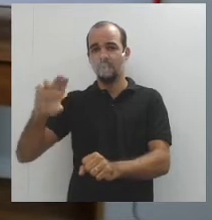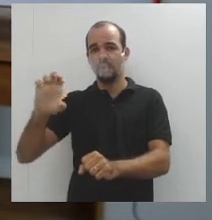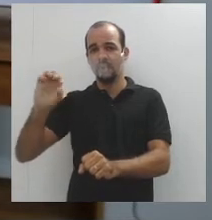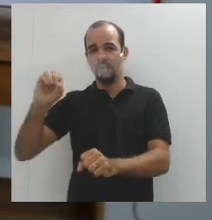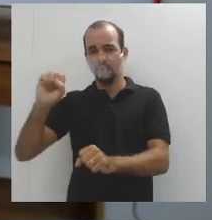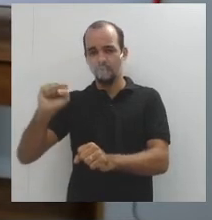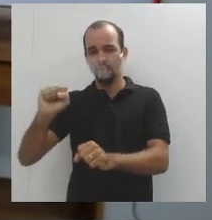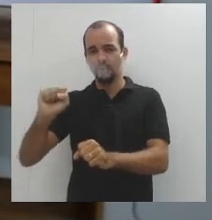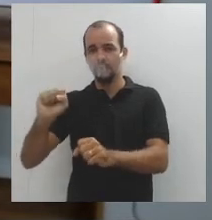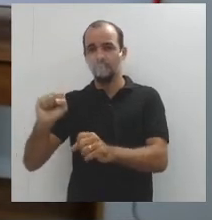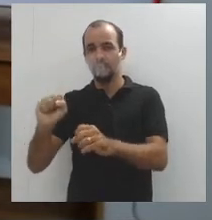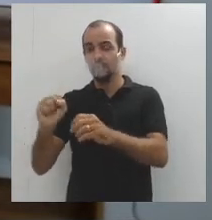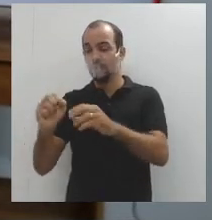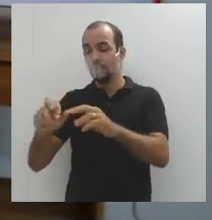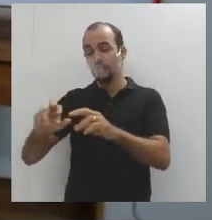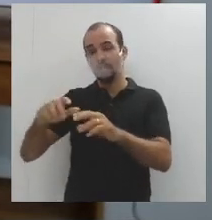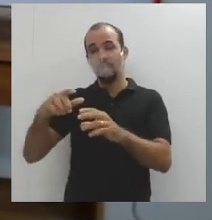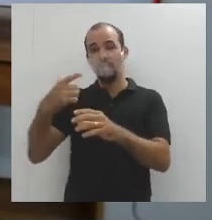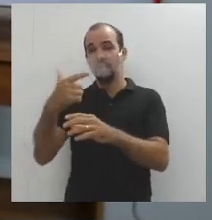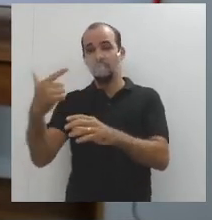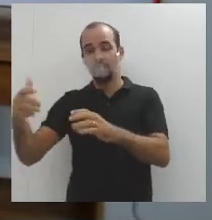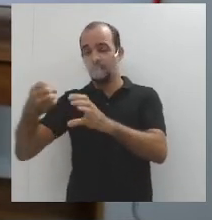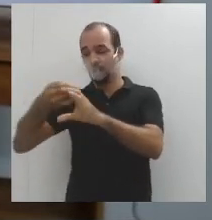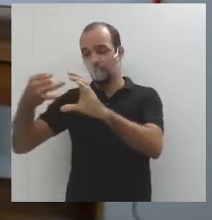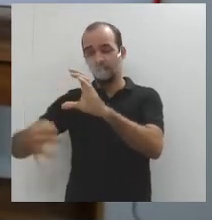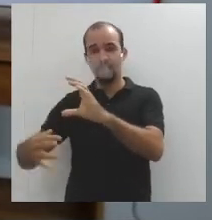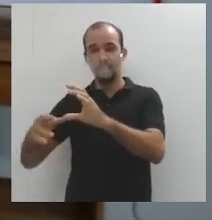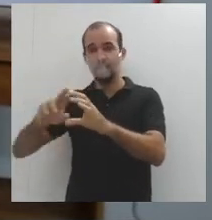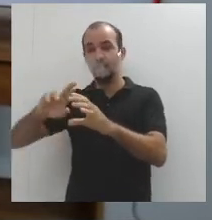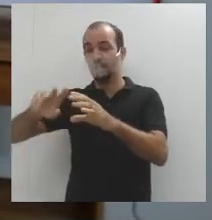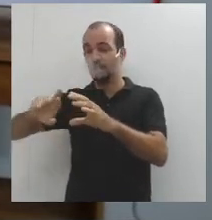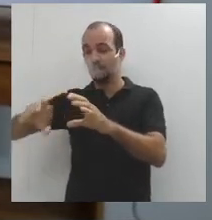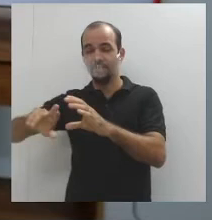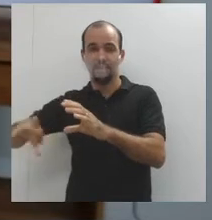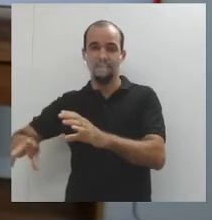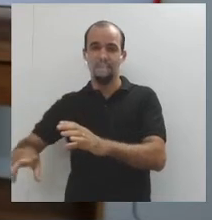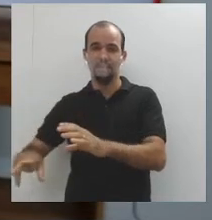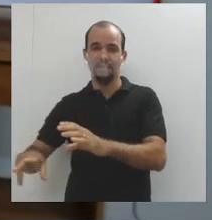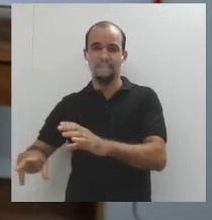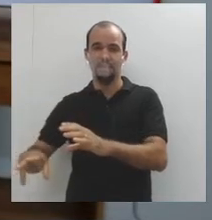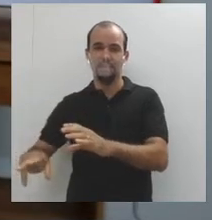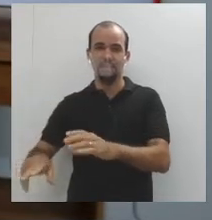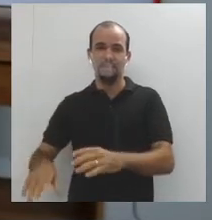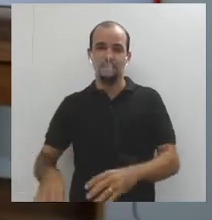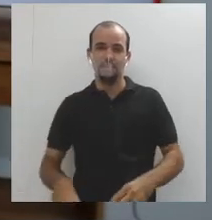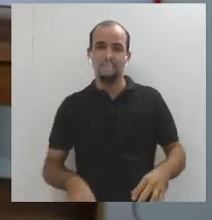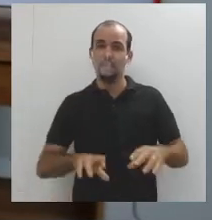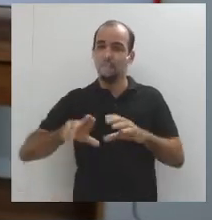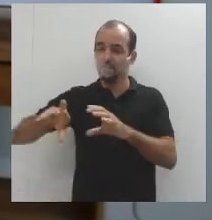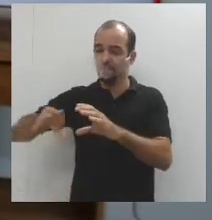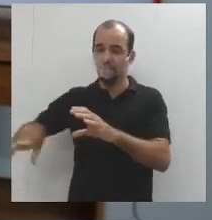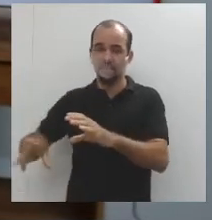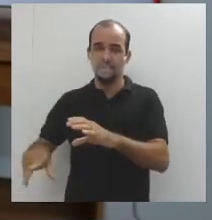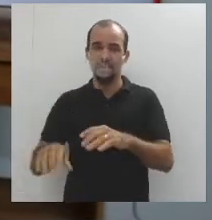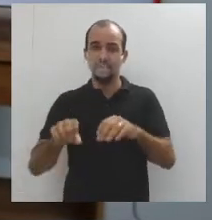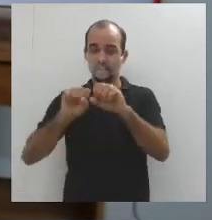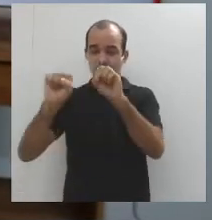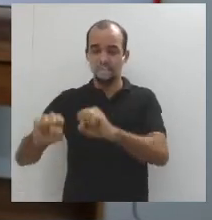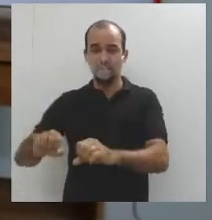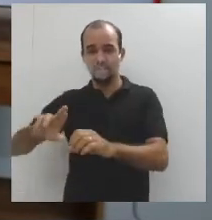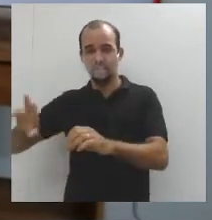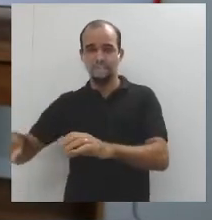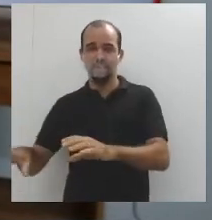ok? Homogêneo, um sistema único, heterogêneo, algo diferente, um sistema